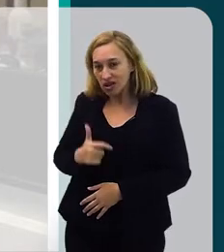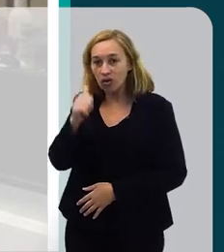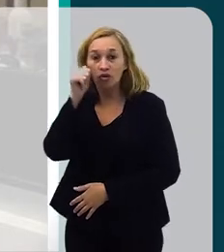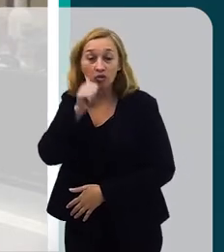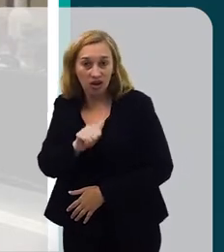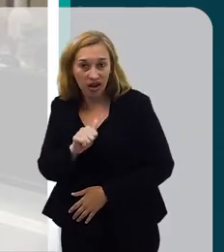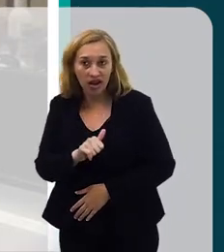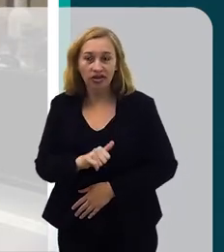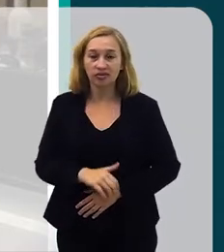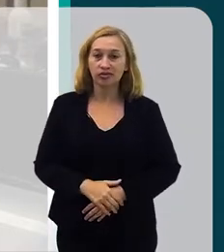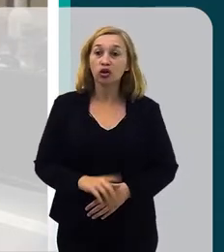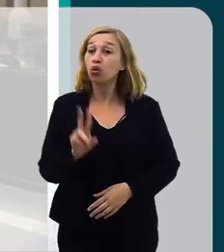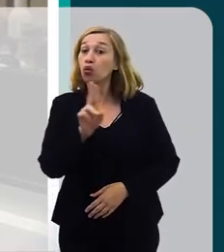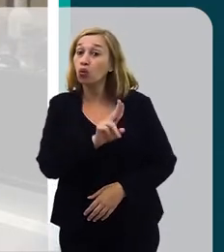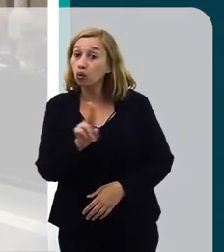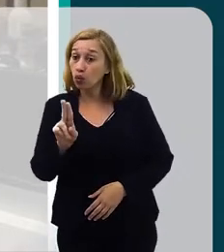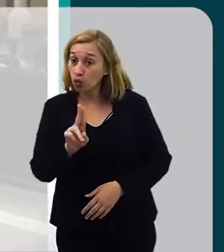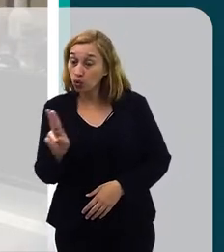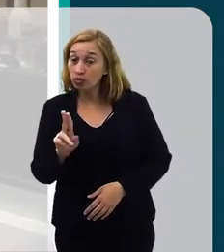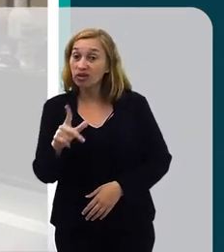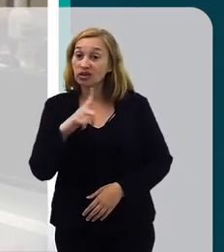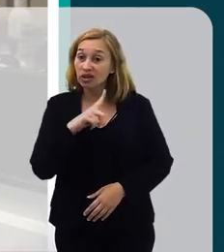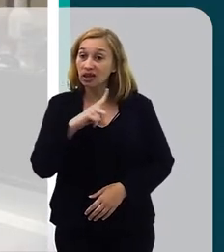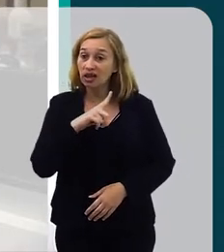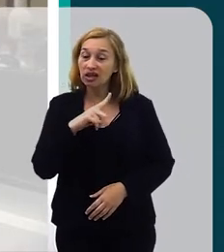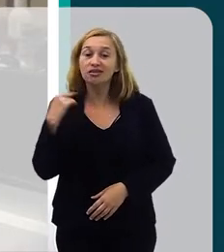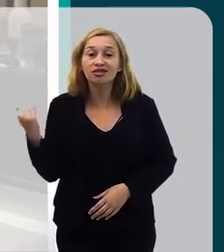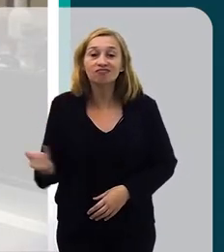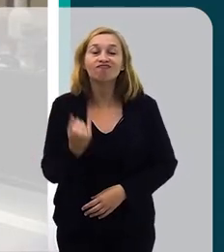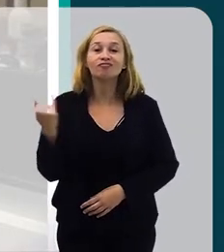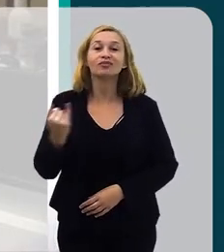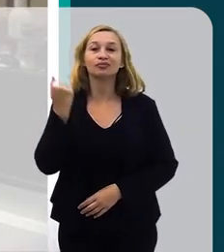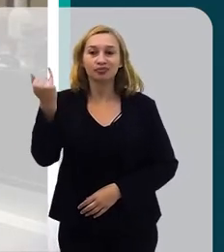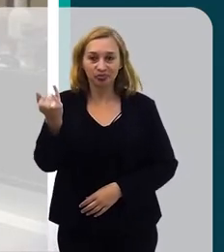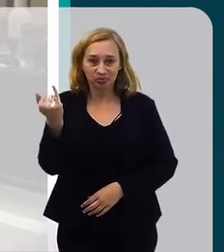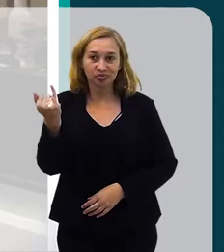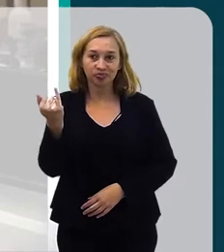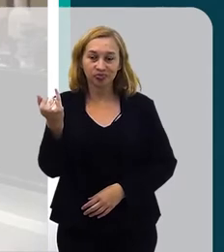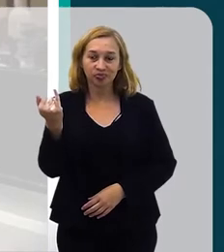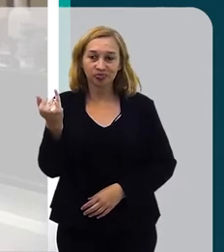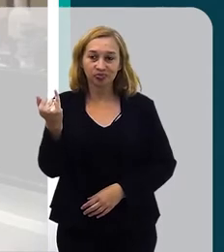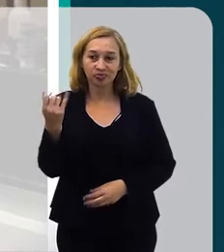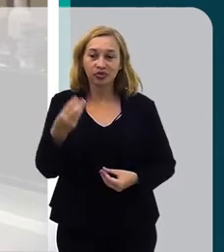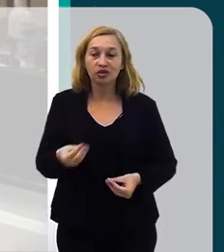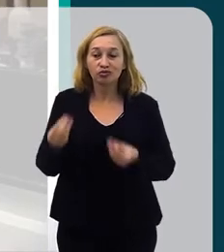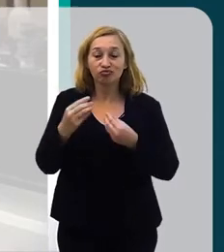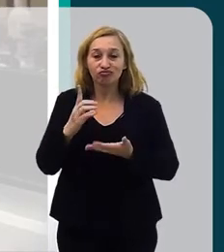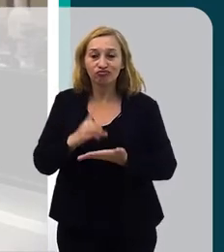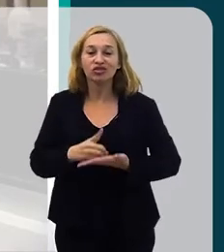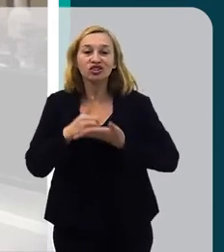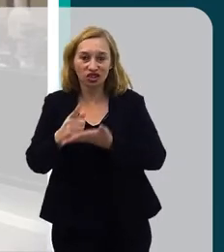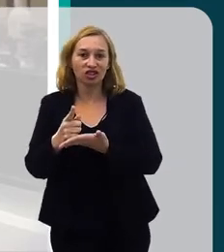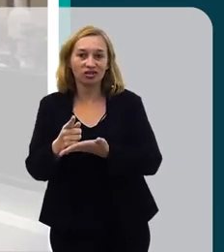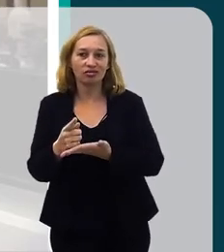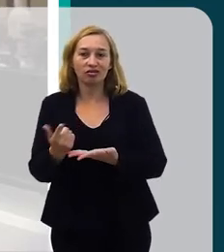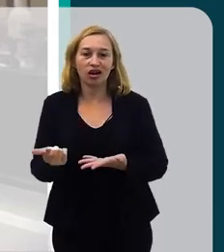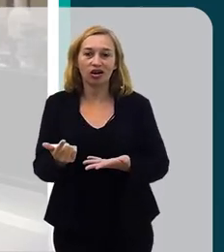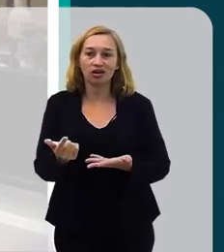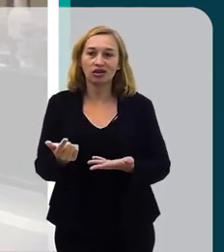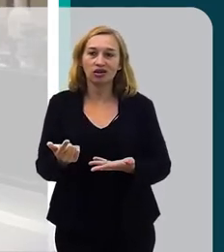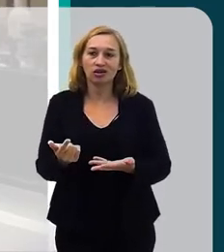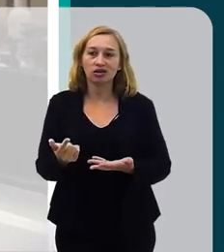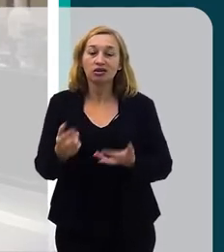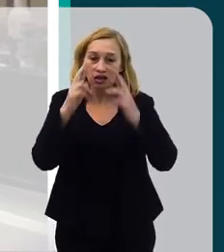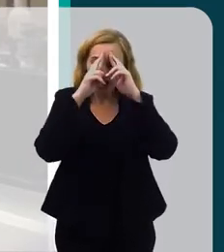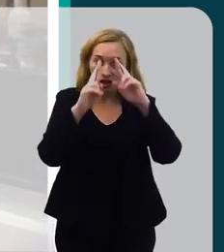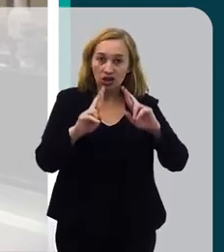reconhecida enquanto gente. Então, o nome, ele tem essa importância, né, de nos dar a